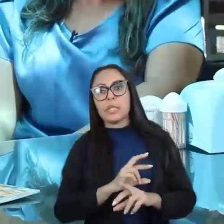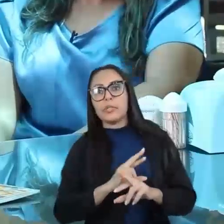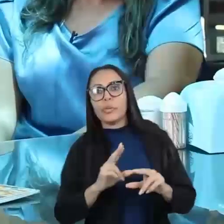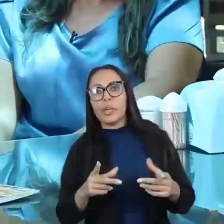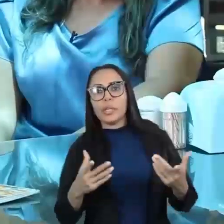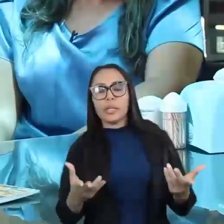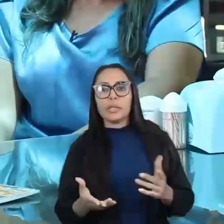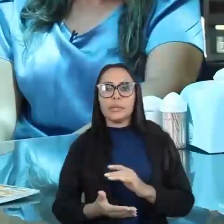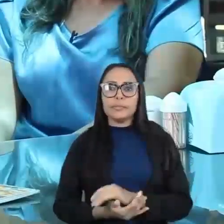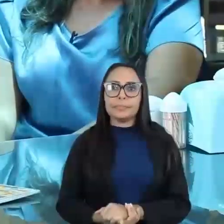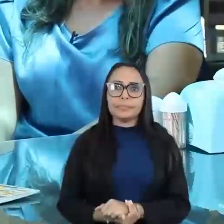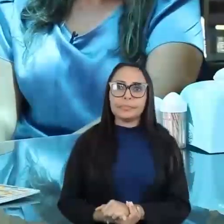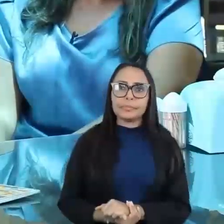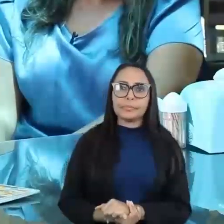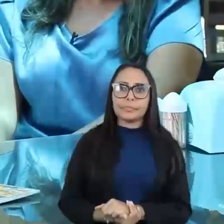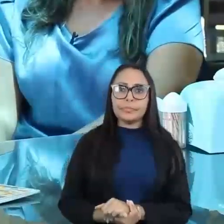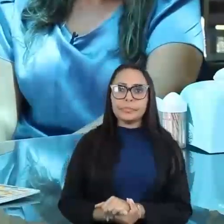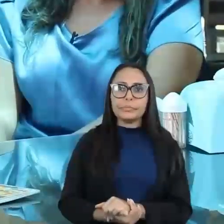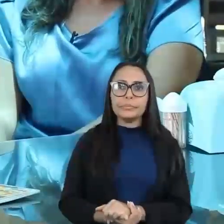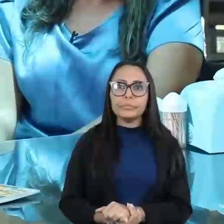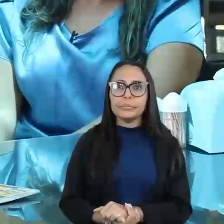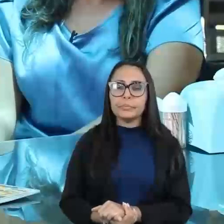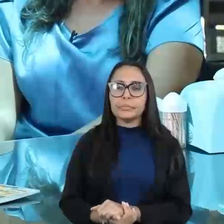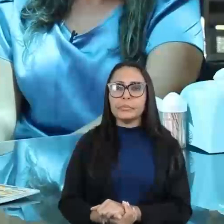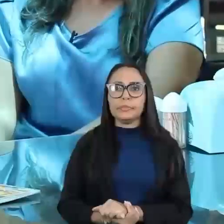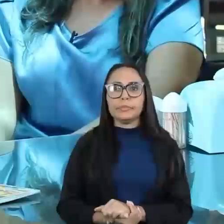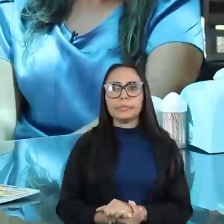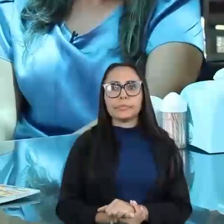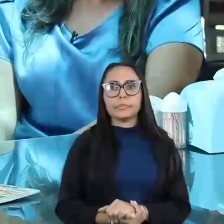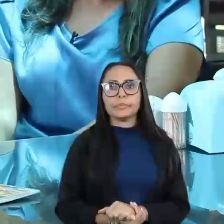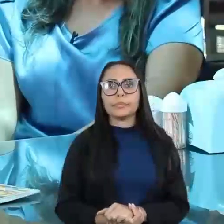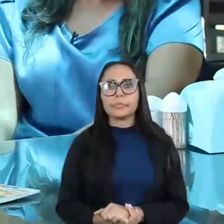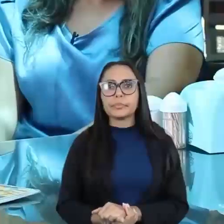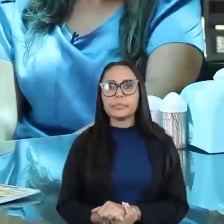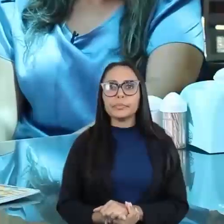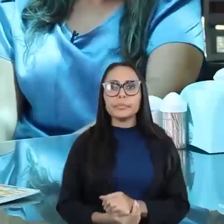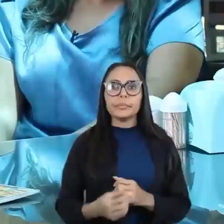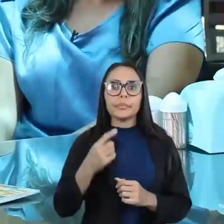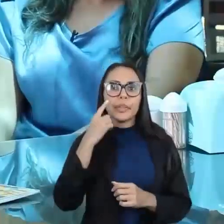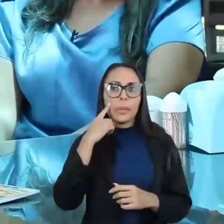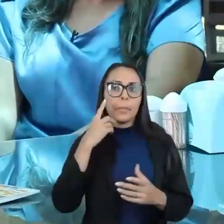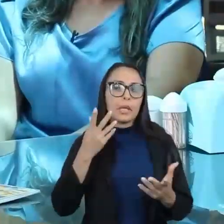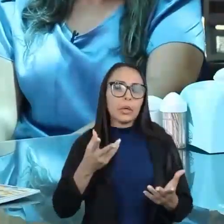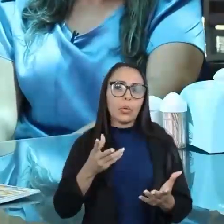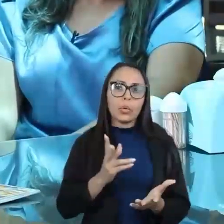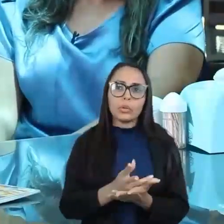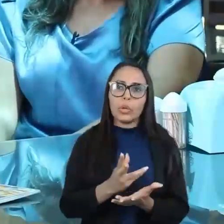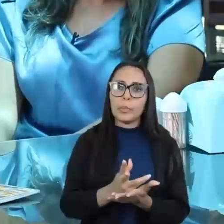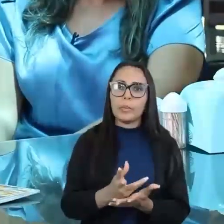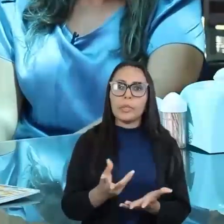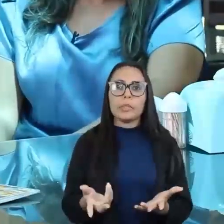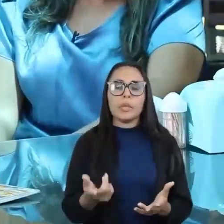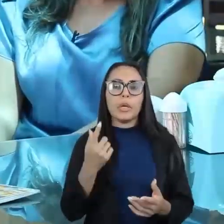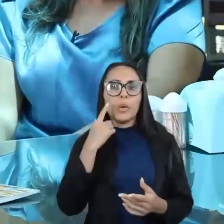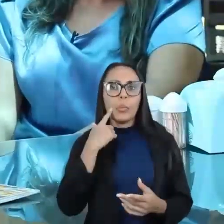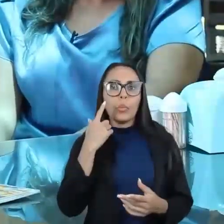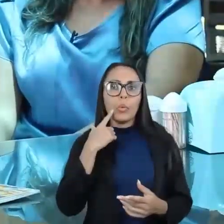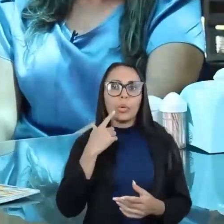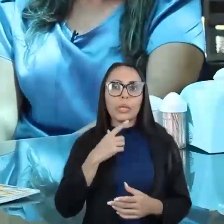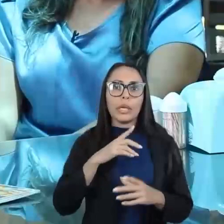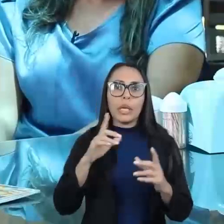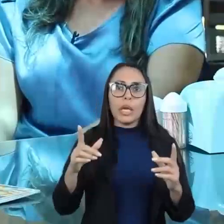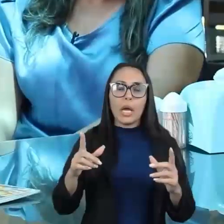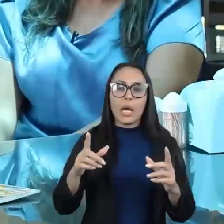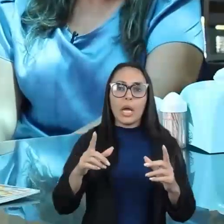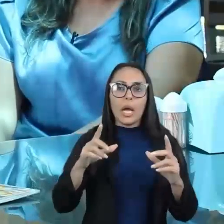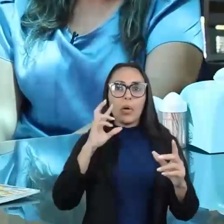Moldar o cliente, moldar o seu atendimento ou o seu prato ao cliente também, né? Para não cair na mesmice. Porque lembrando que a concorrência direta,